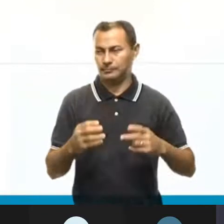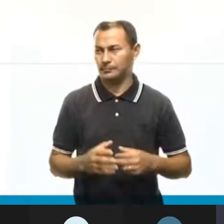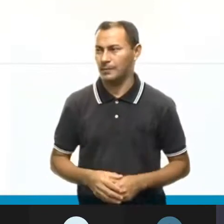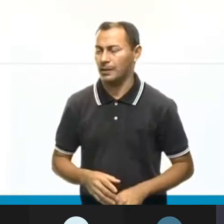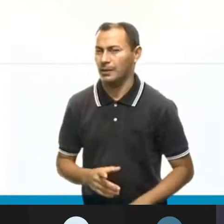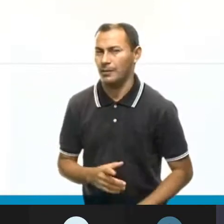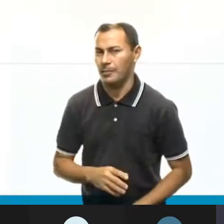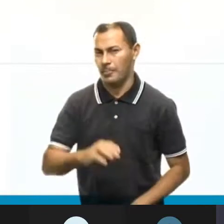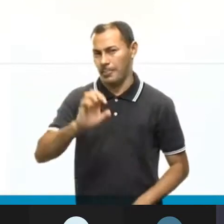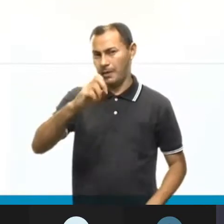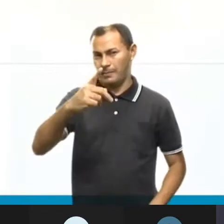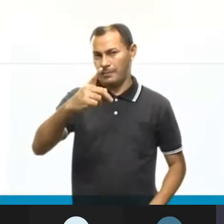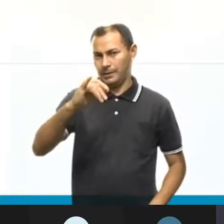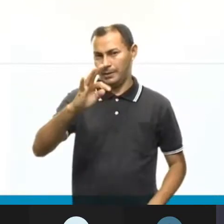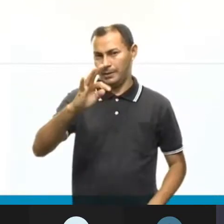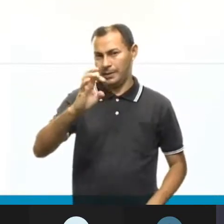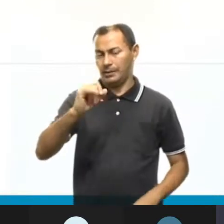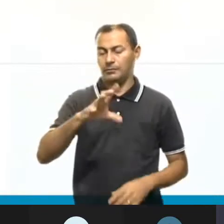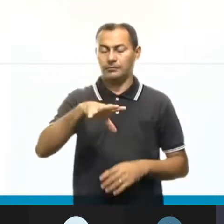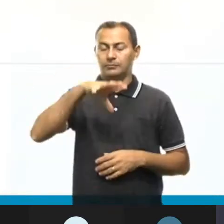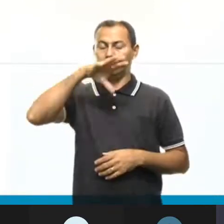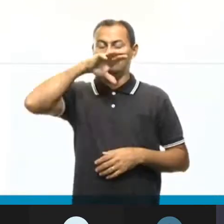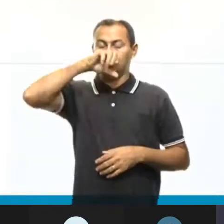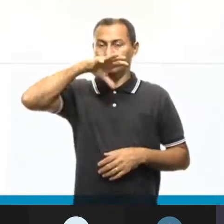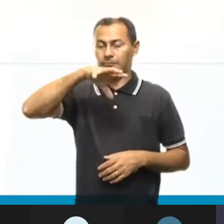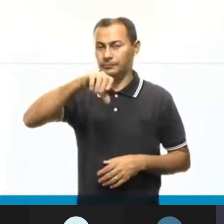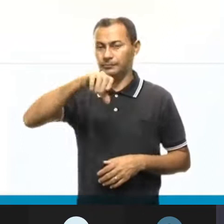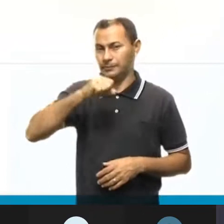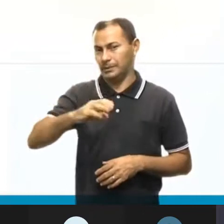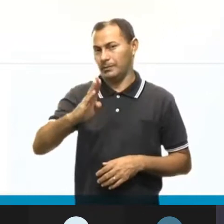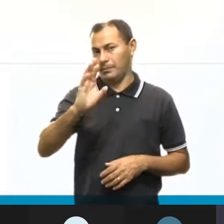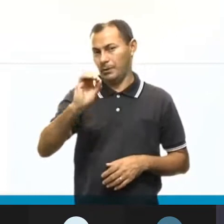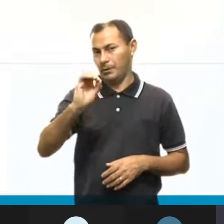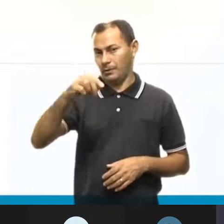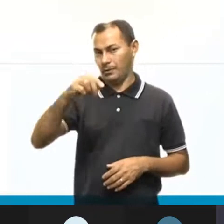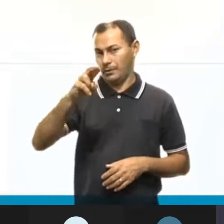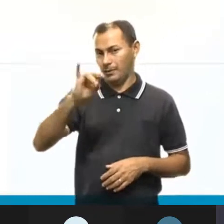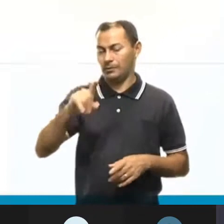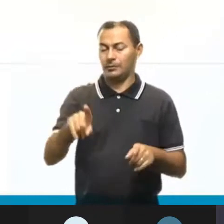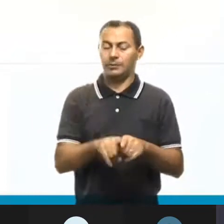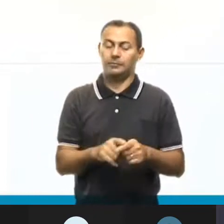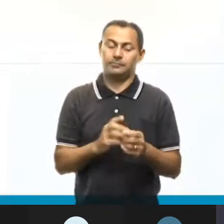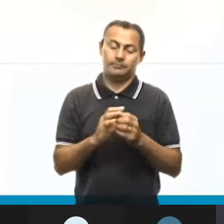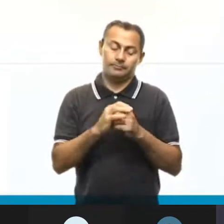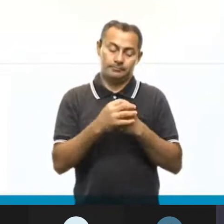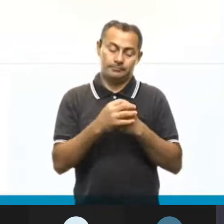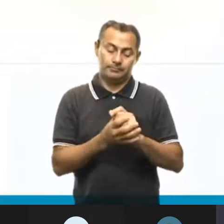né, é um epitélio respiratório, tá? Então, esses brônquios, eles também são